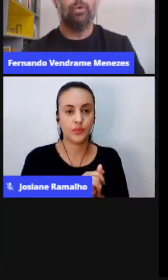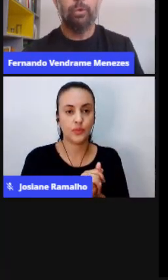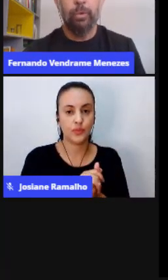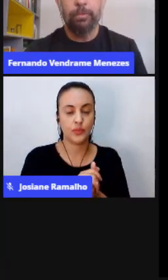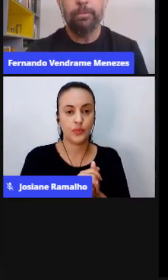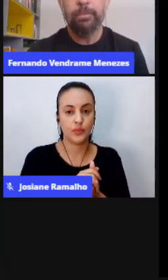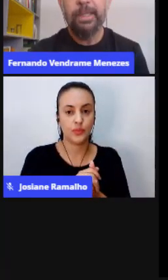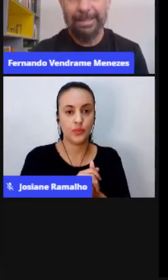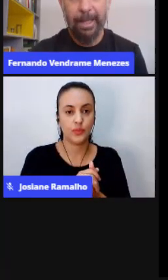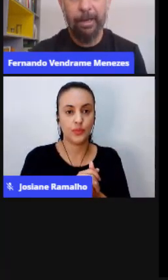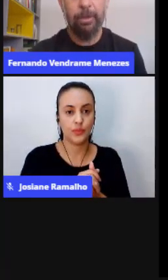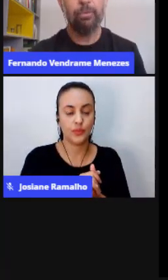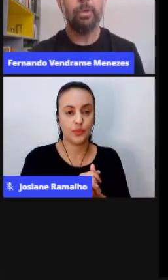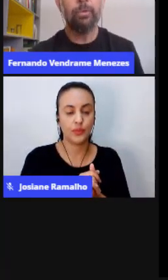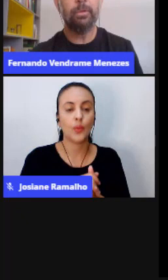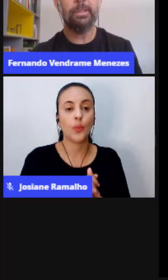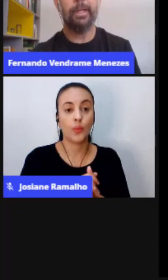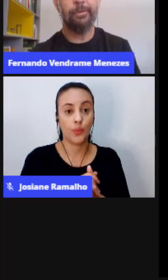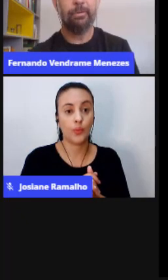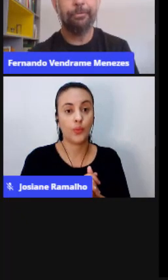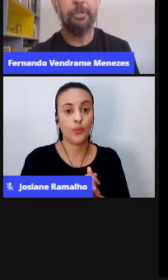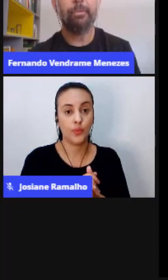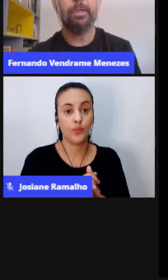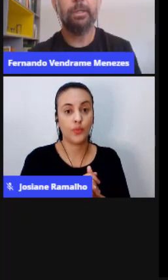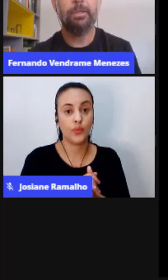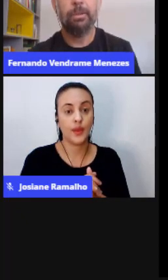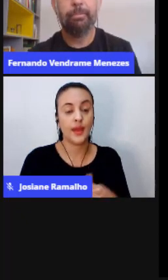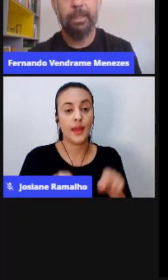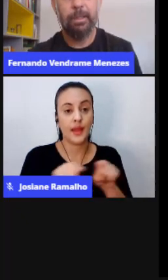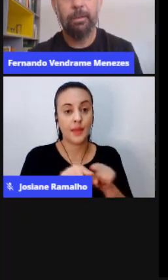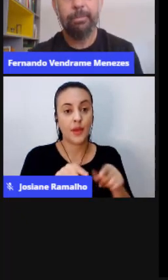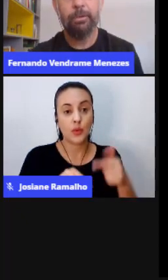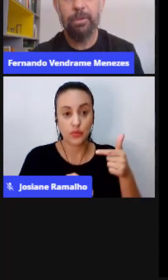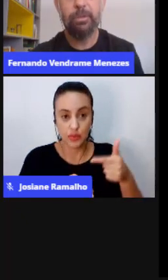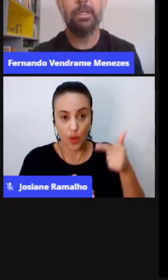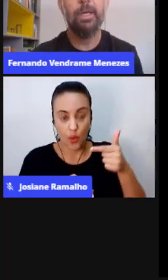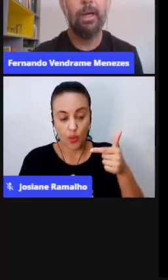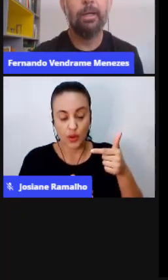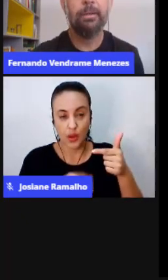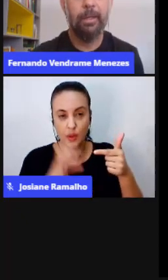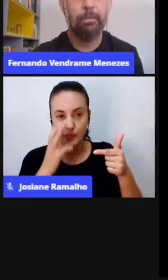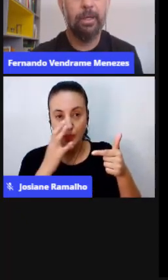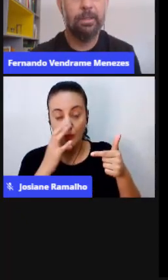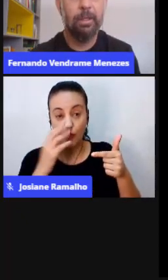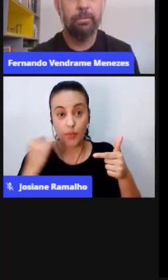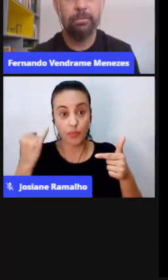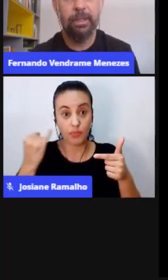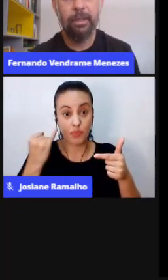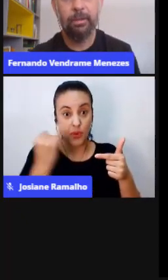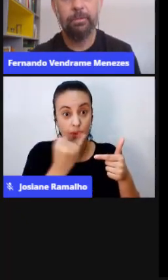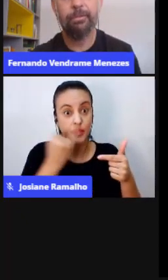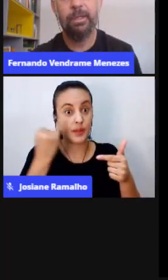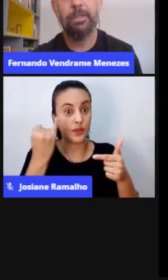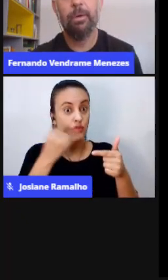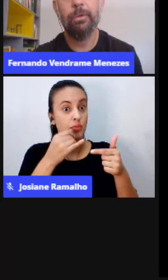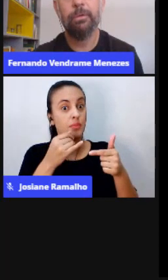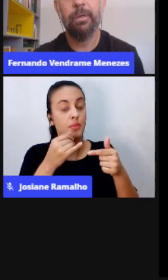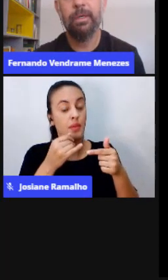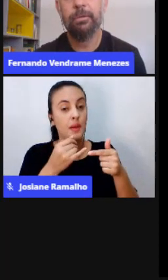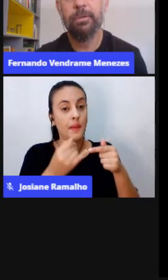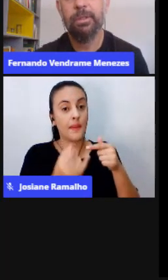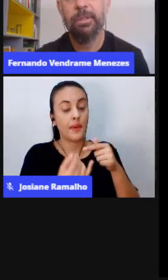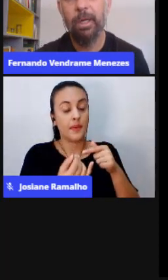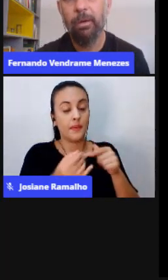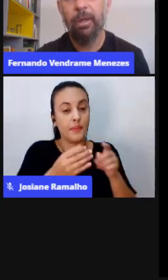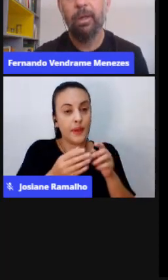Um outro critério, né, um segundo critério que foi importante para nos auxiliar na elaboração do referencial